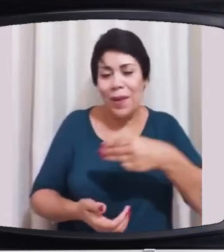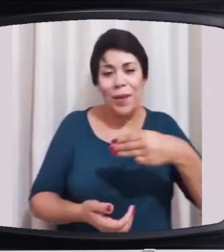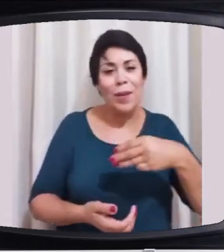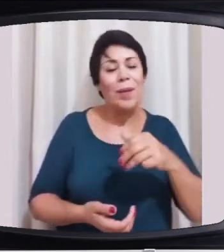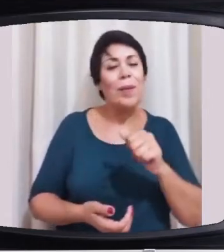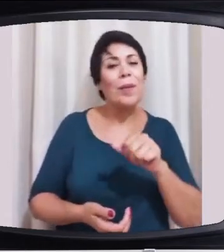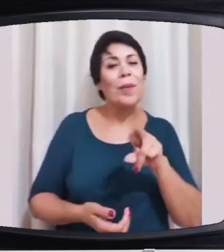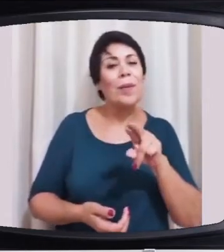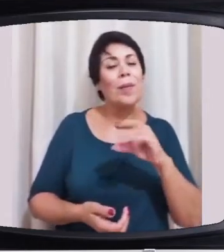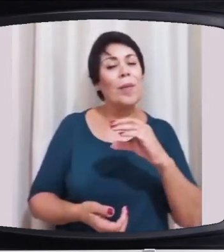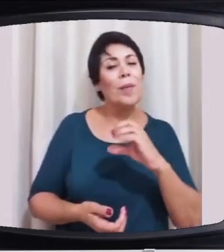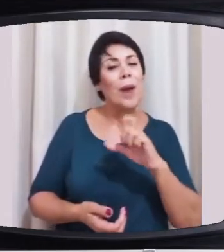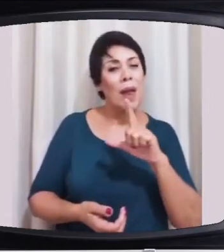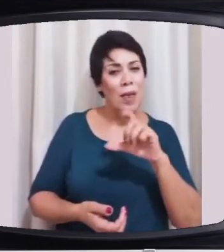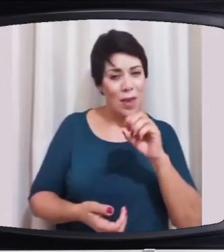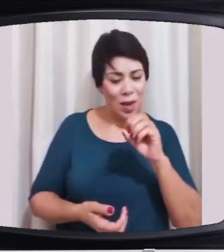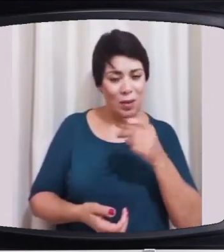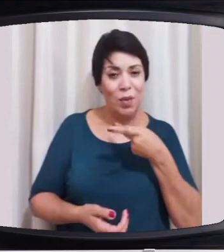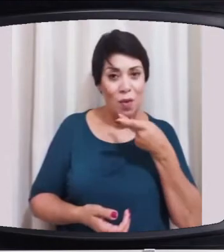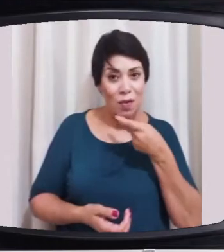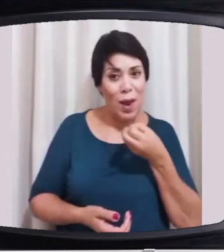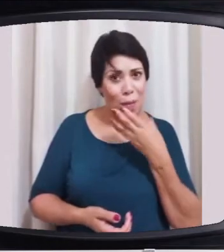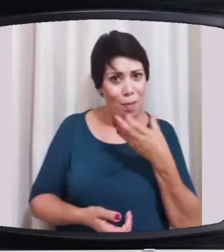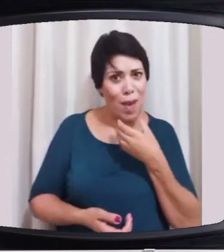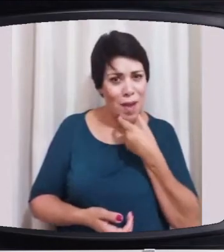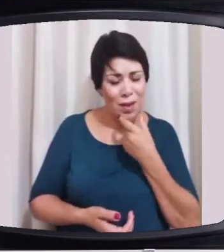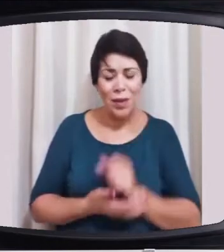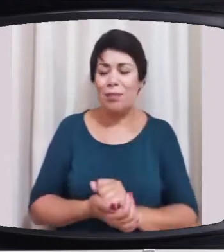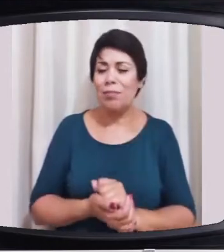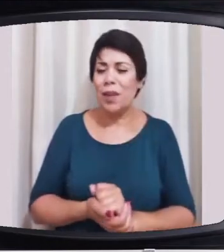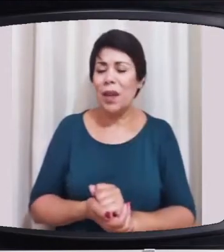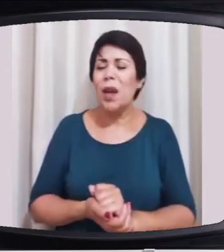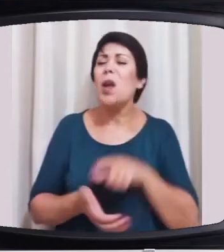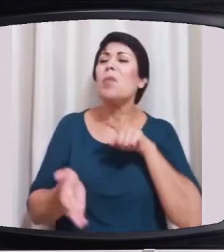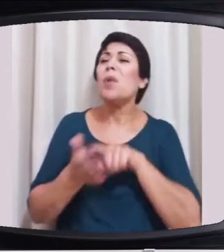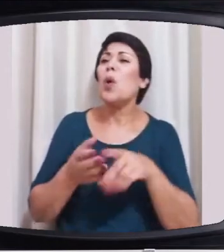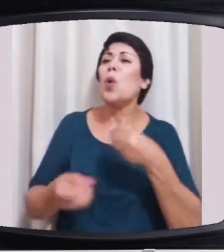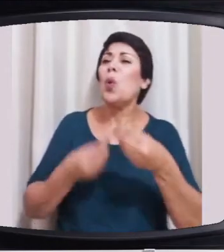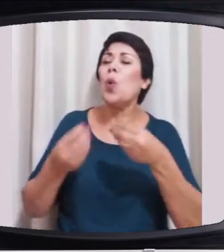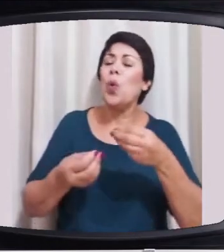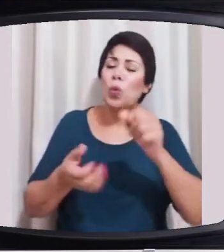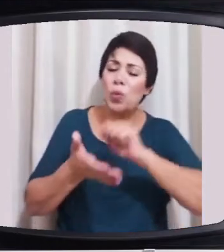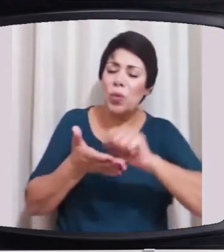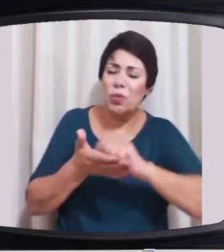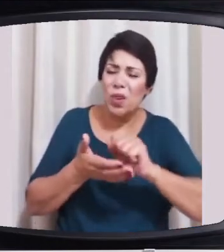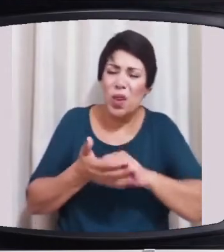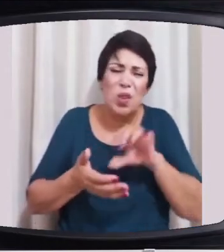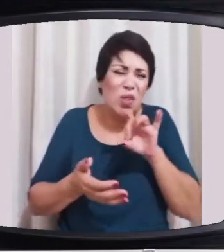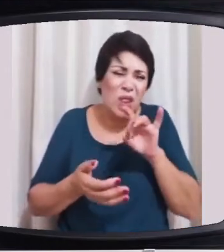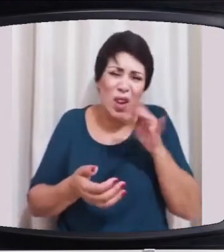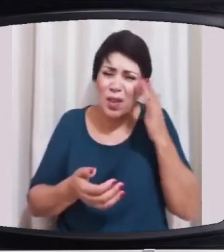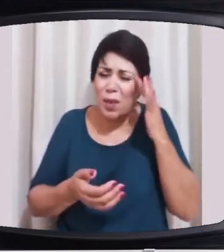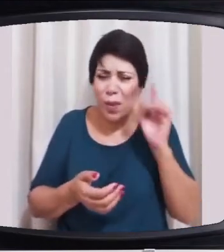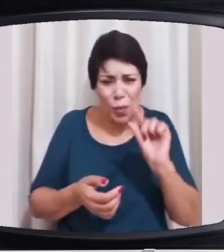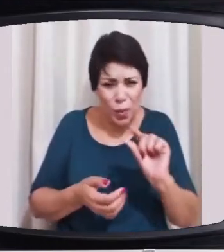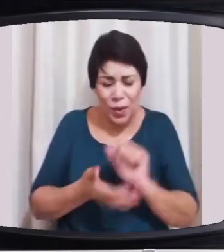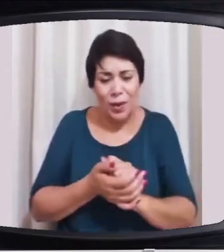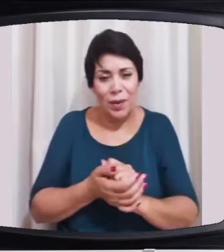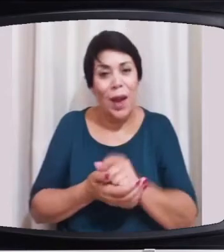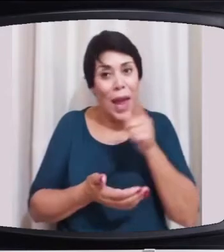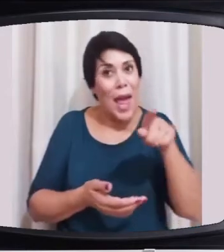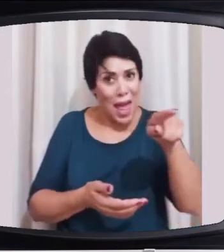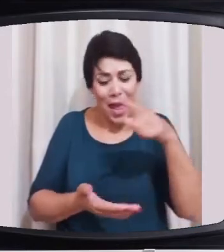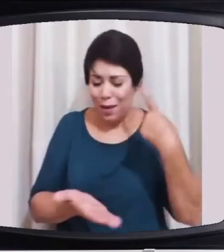da banda, que fala muito bem. Mano, como é que eu falo isso e isso? Eu tinha uma noção, mas aí ele confirmou pra mim, eu coloquei na